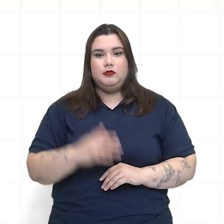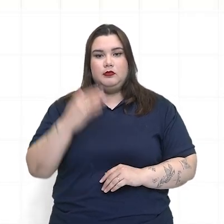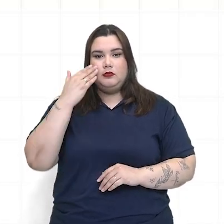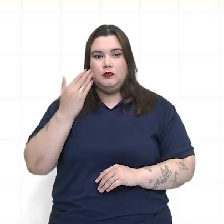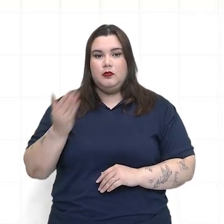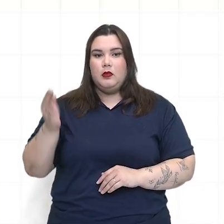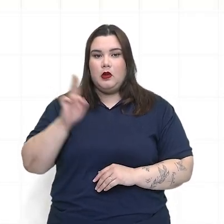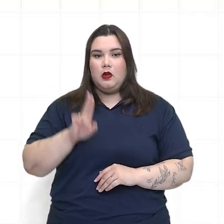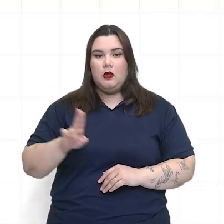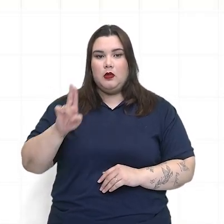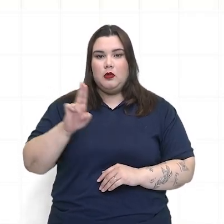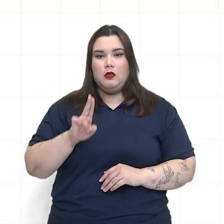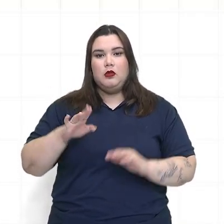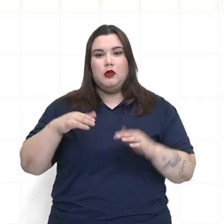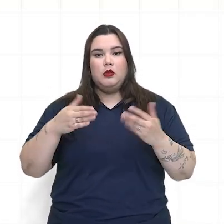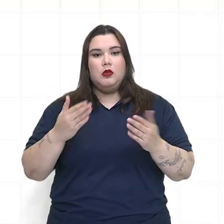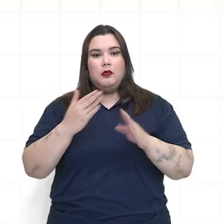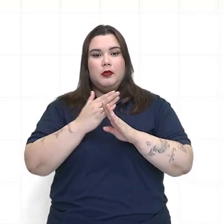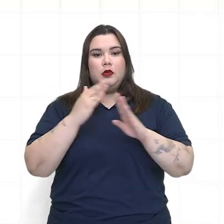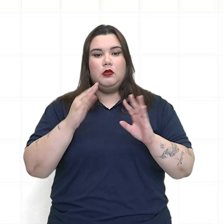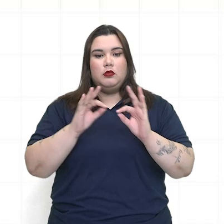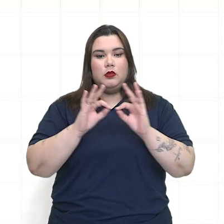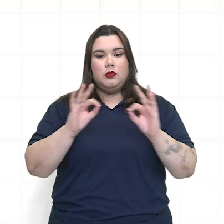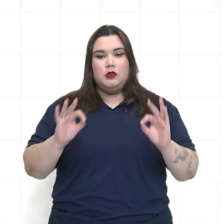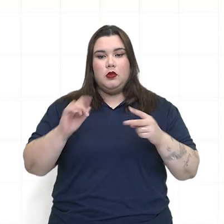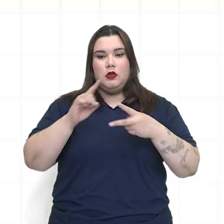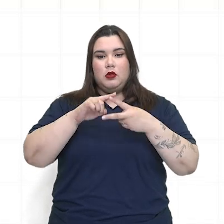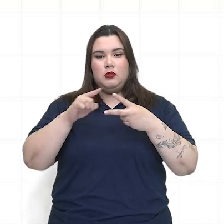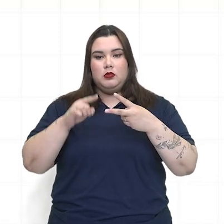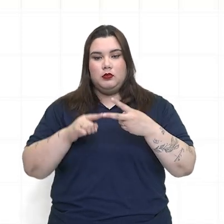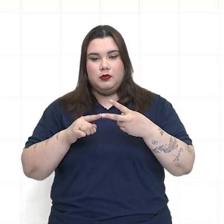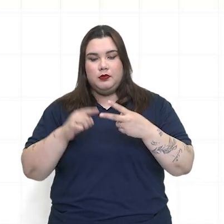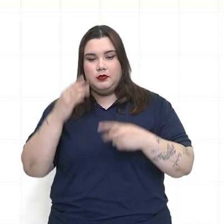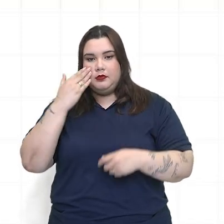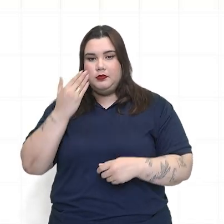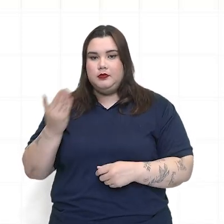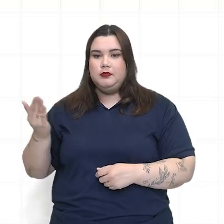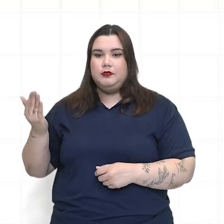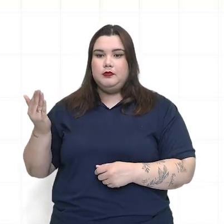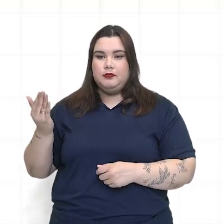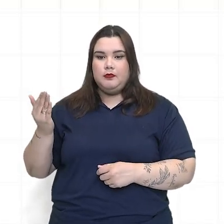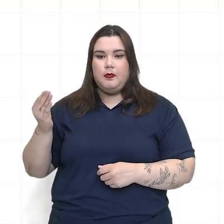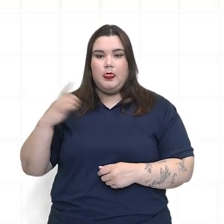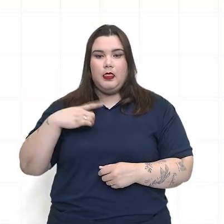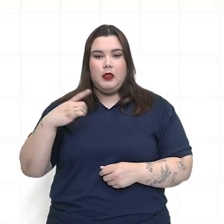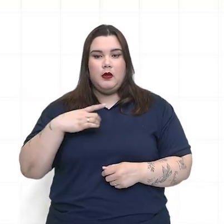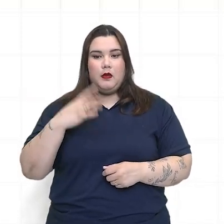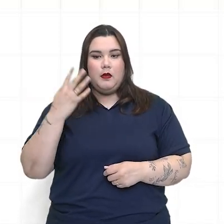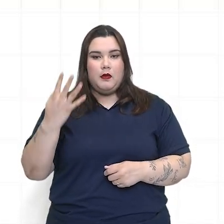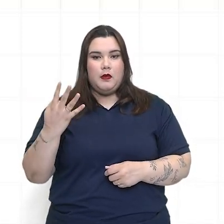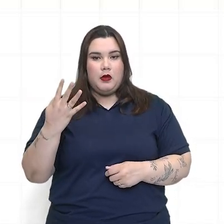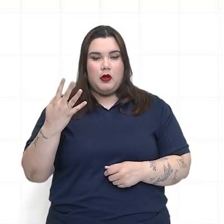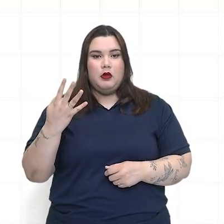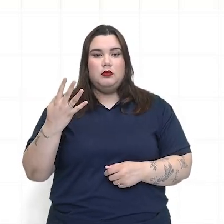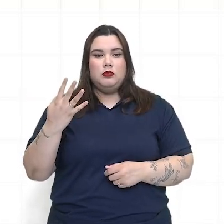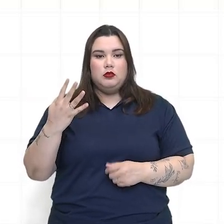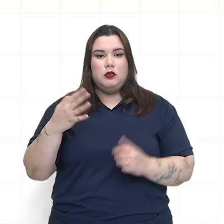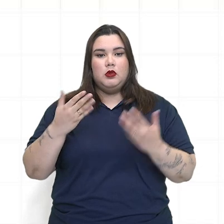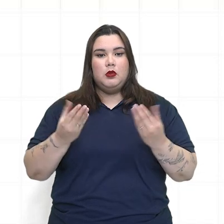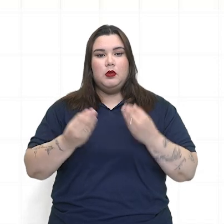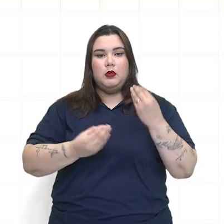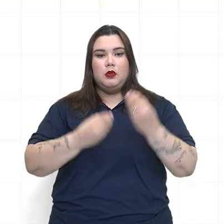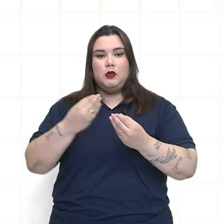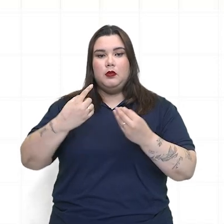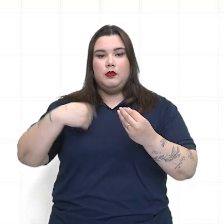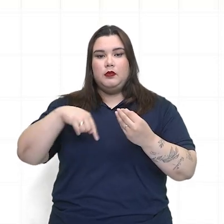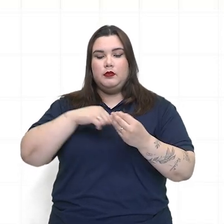Com auxílio do transferidor, vamos obter a medida da abertura dos ângulos a seguir. Então, nós temos 4 itens. E como que a